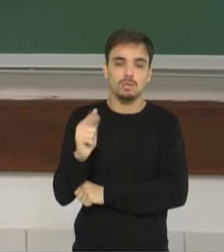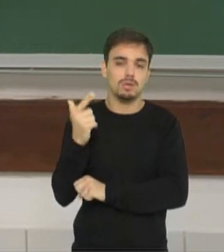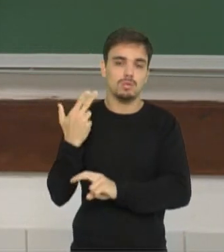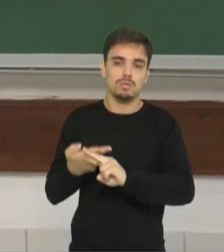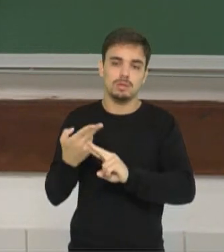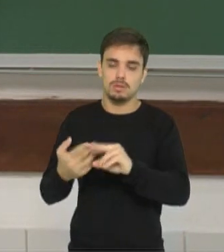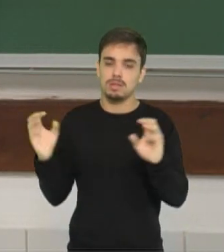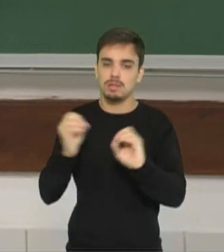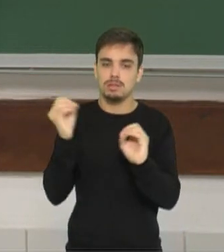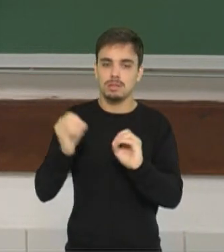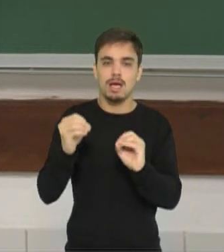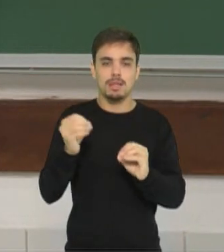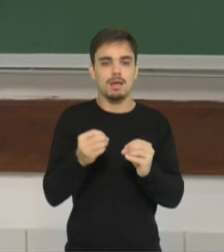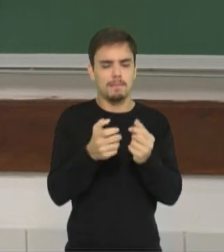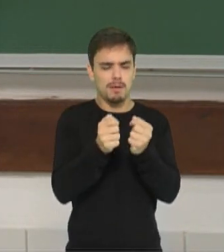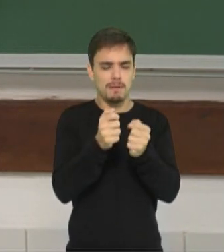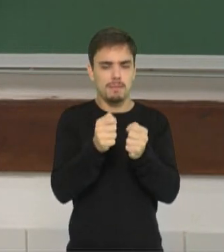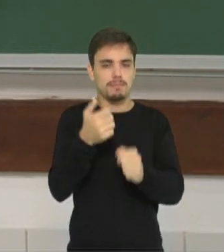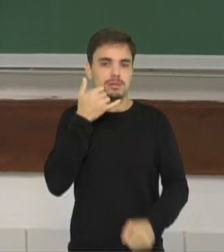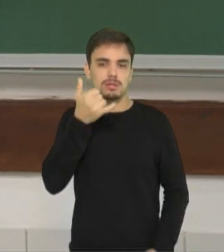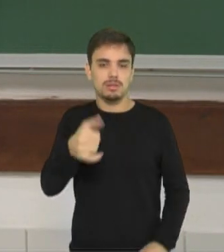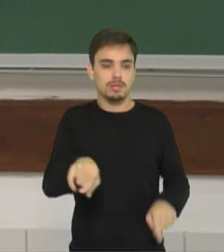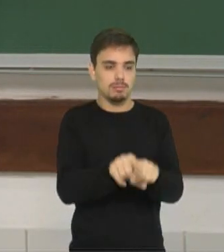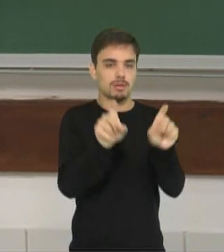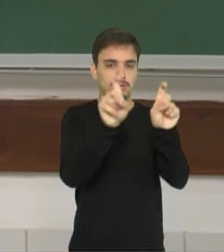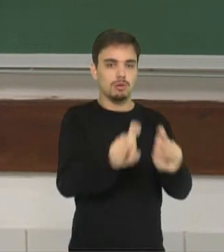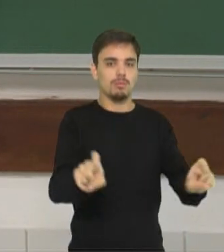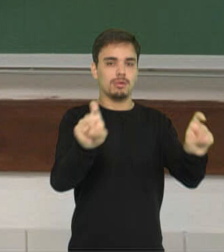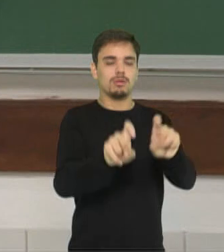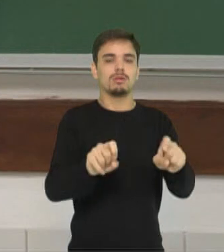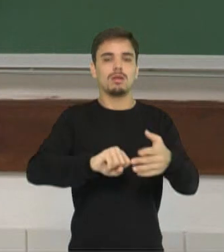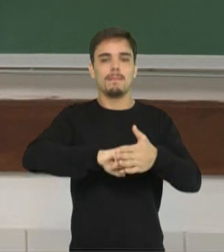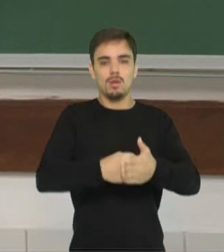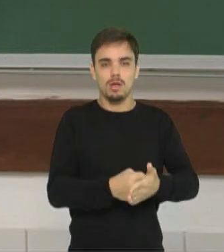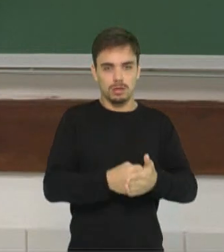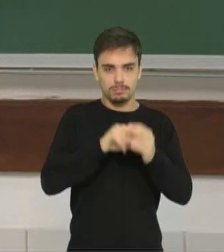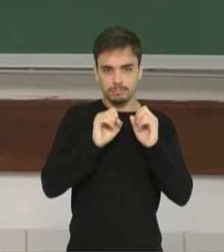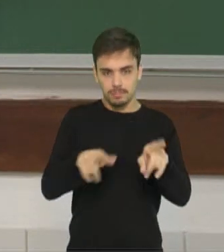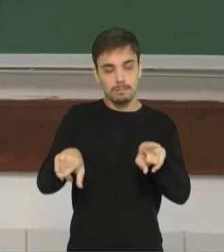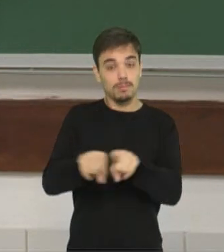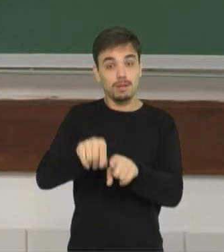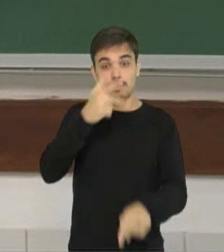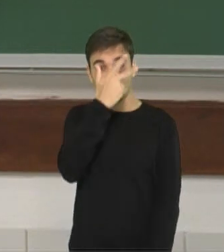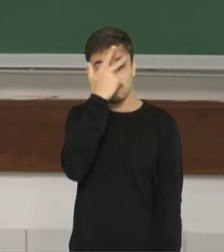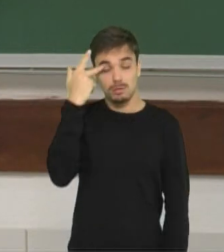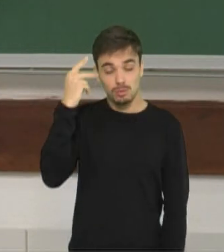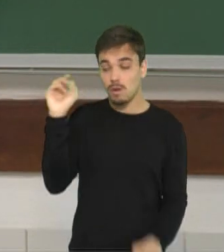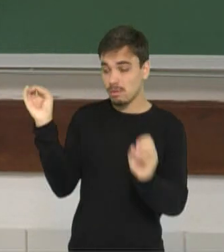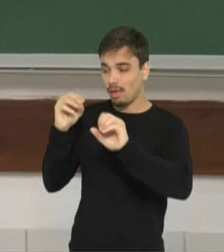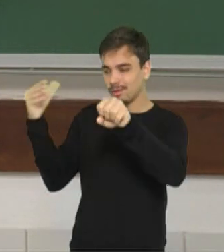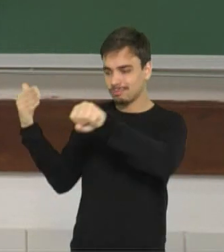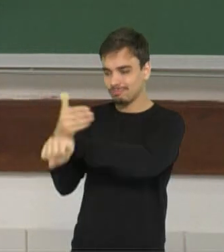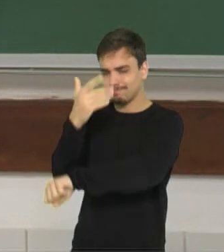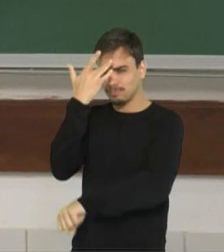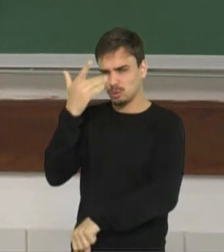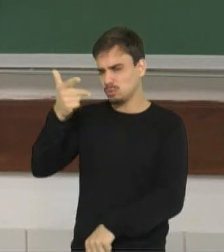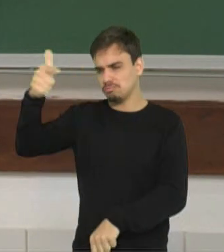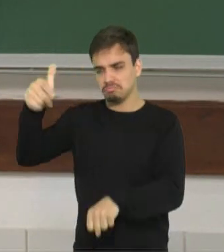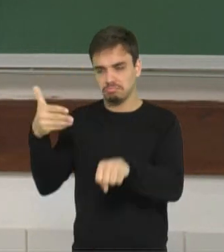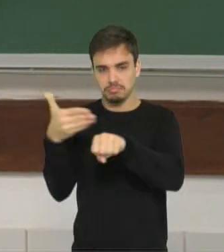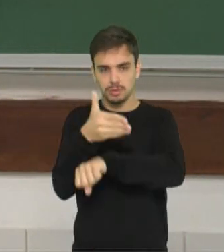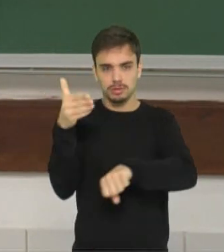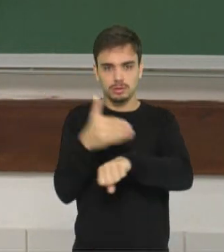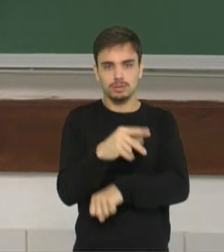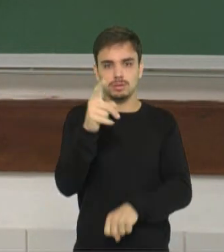seu celular e o seu computador, ele ficar bloqueado. Isso é uma forma de outras pessoas não conseguirem acessar ali o seu computador, que